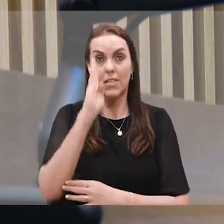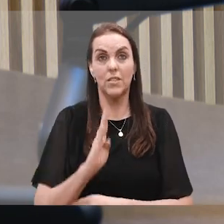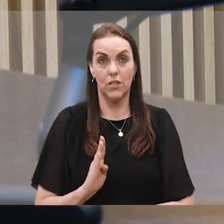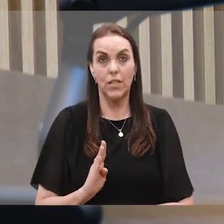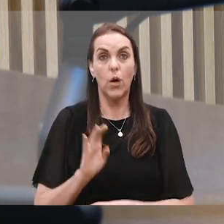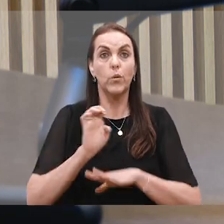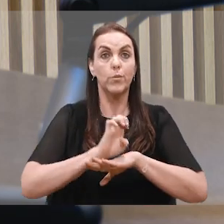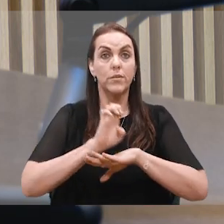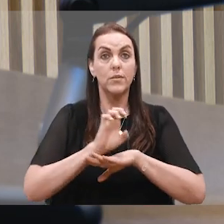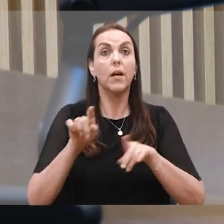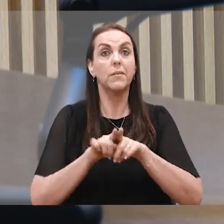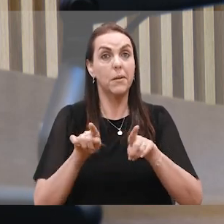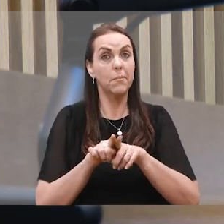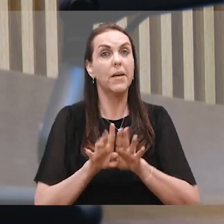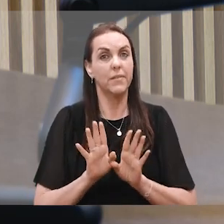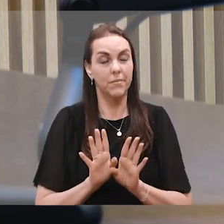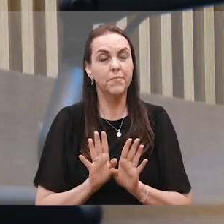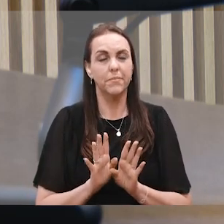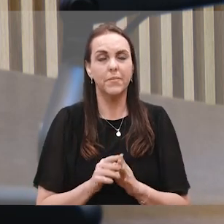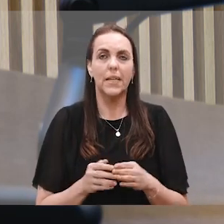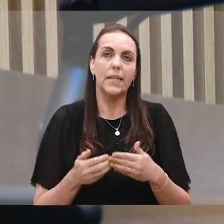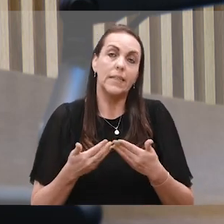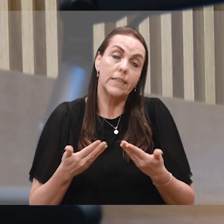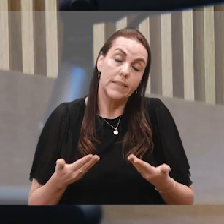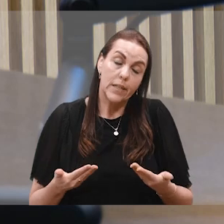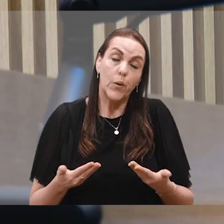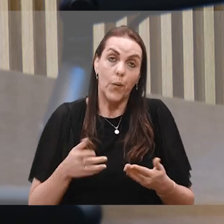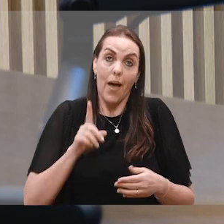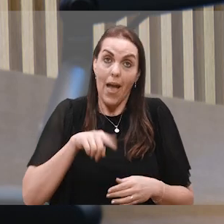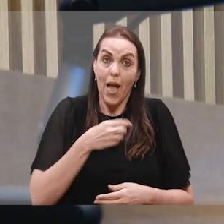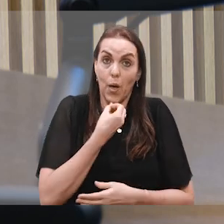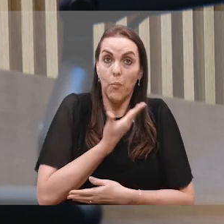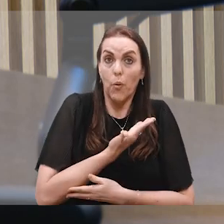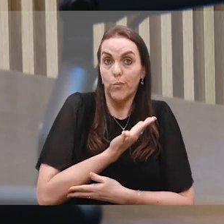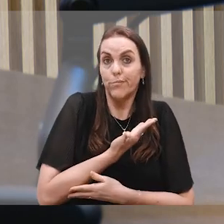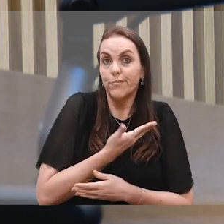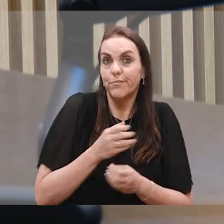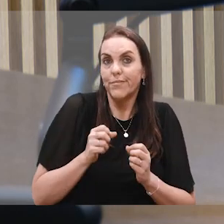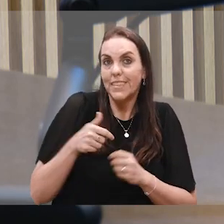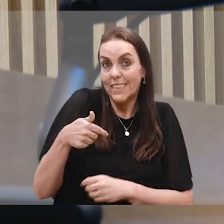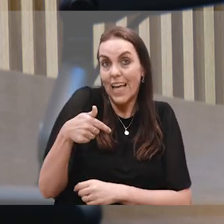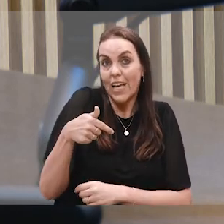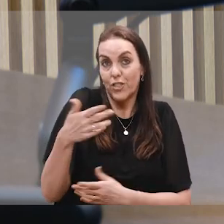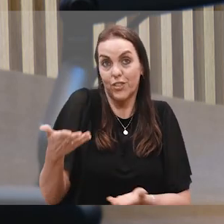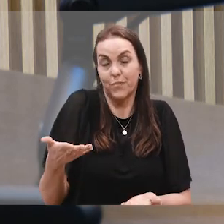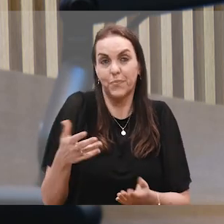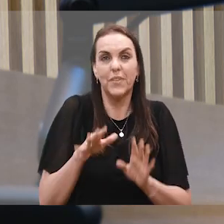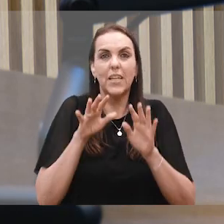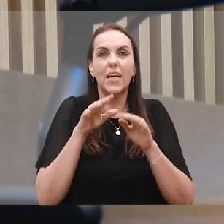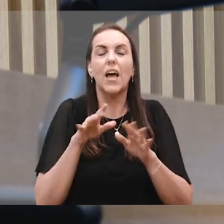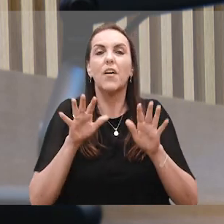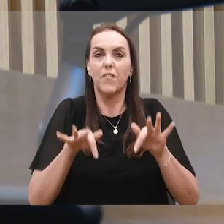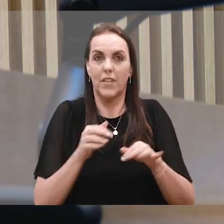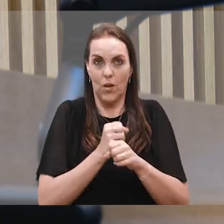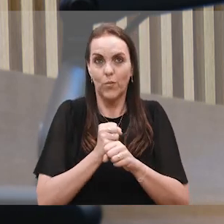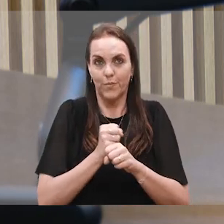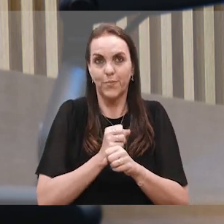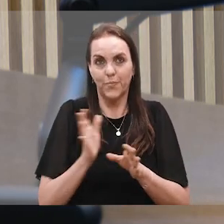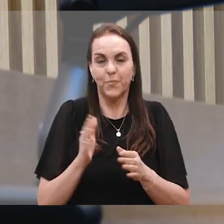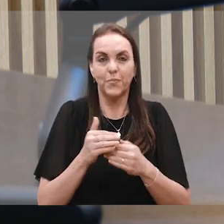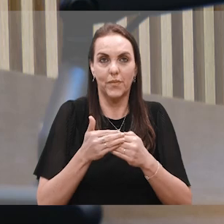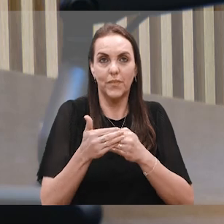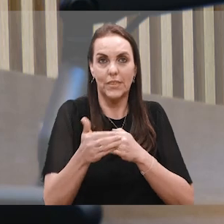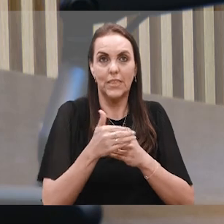Uhum. e do estado também. Ligeiramente ainda. Então, é bom 7, né? Esse ano que terminou essa